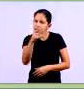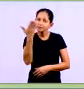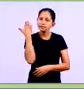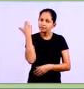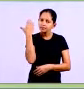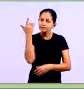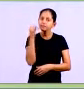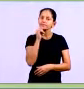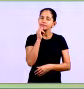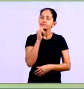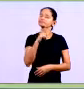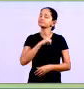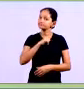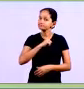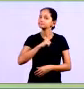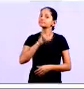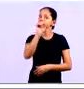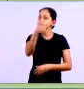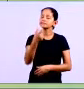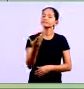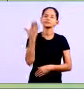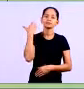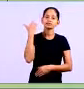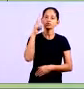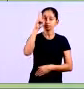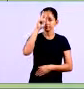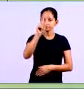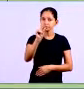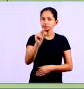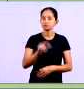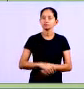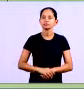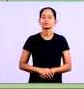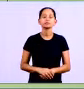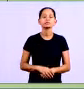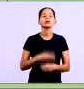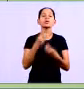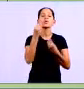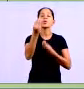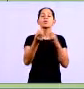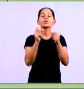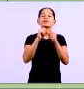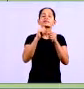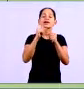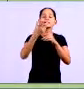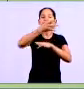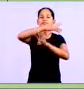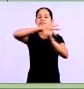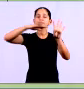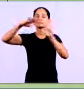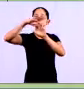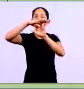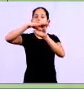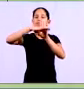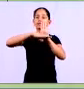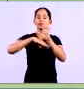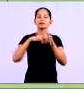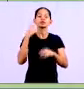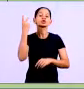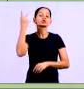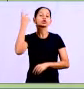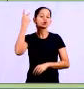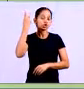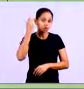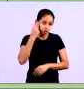impostos a recuperar e estoques. Ok? Então, assim, como é que configura isso? Eu tenho imposto sobre compras no regime normal.